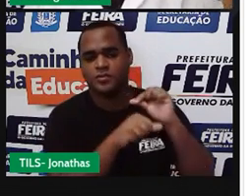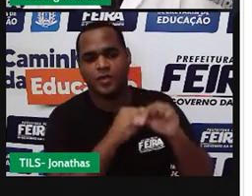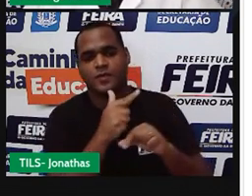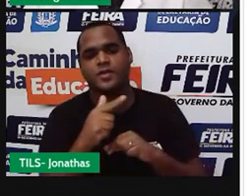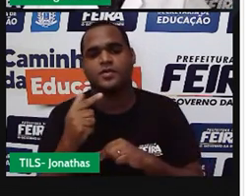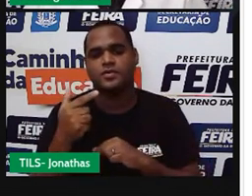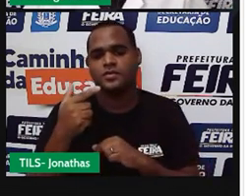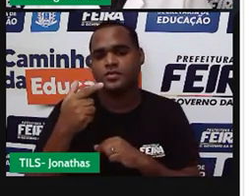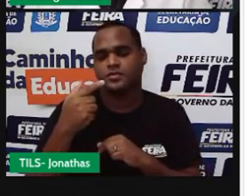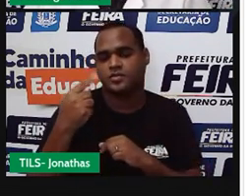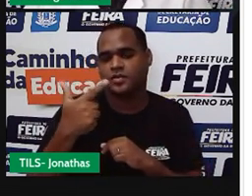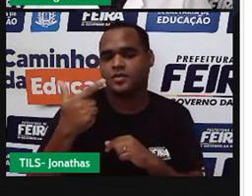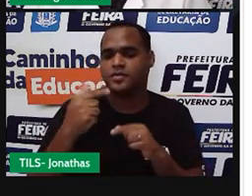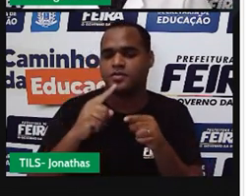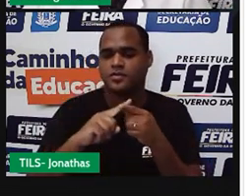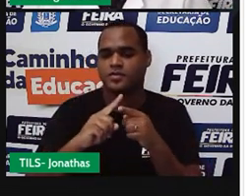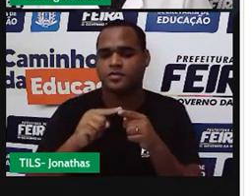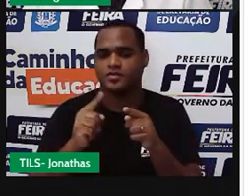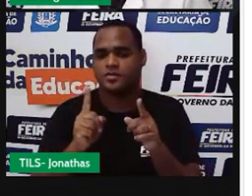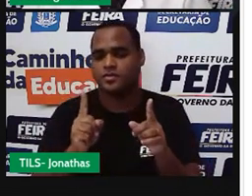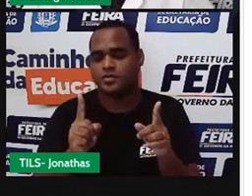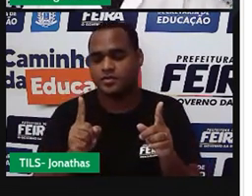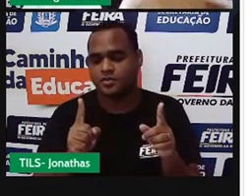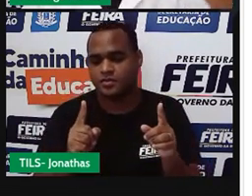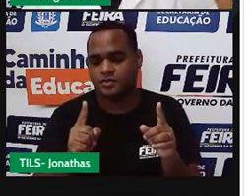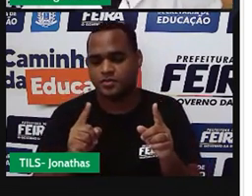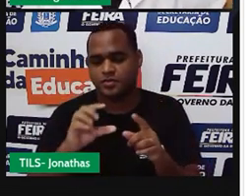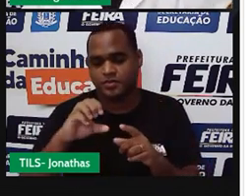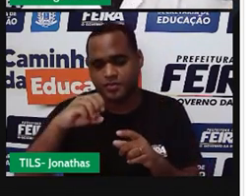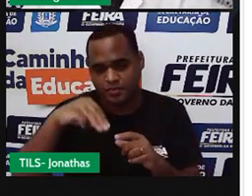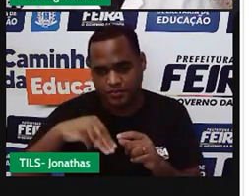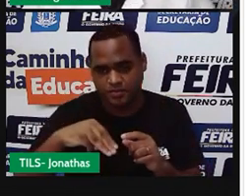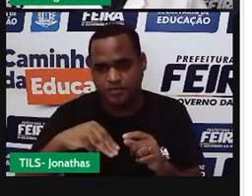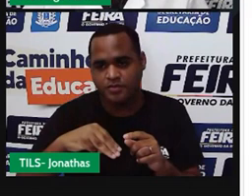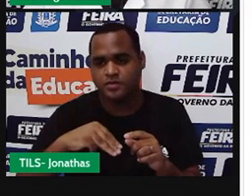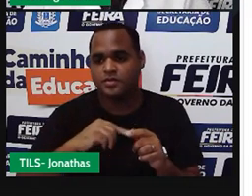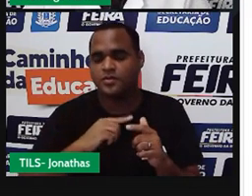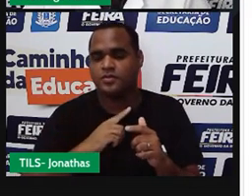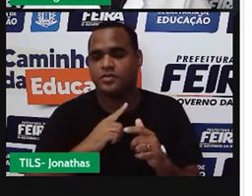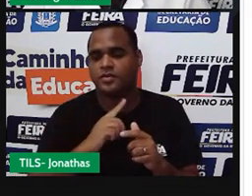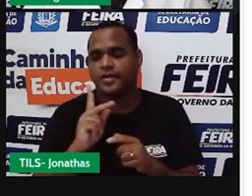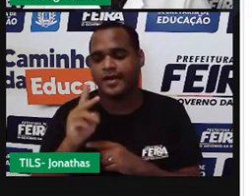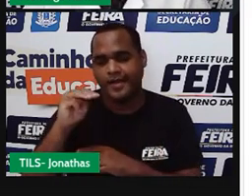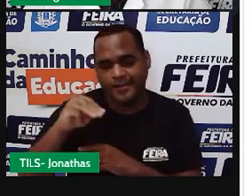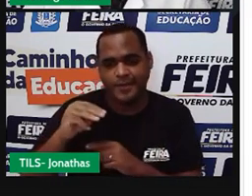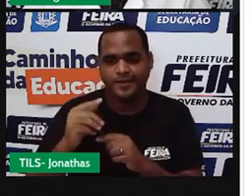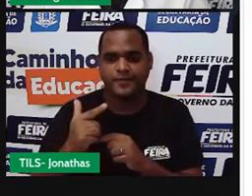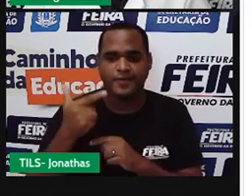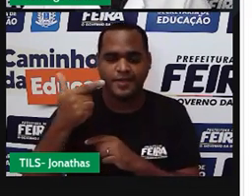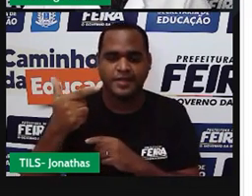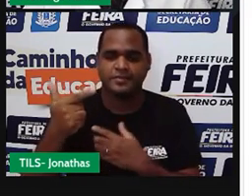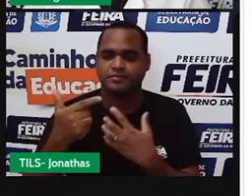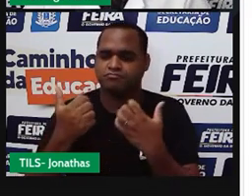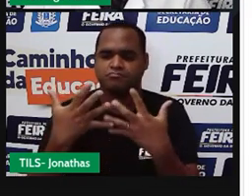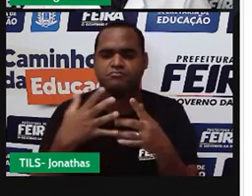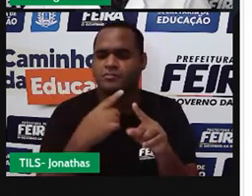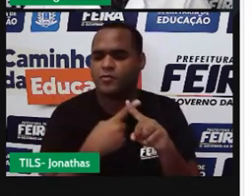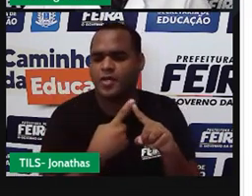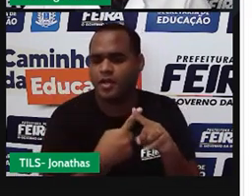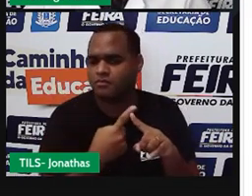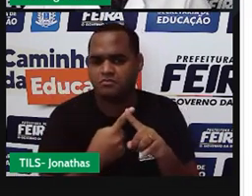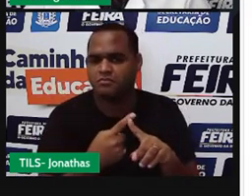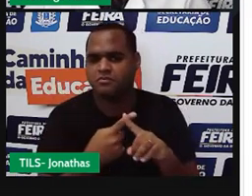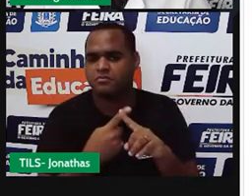metros quadrados centímetros ao quadrado é quilômetros quadrados E por que quadrado